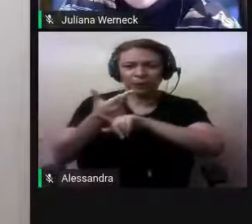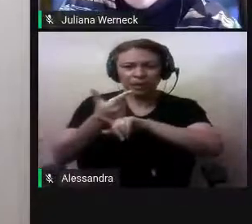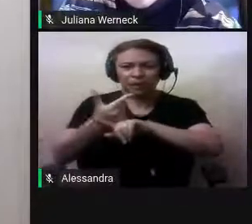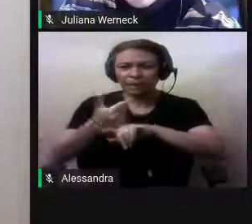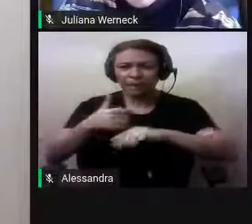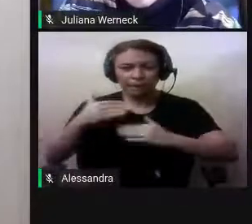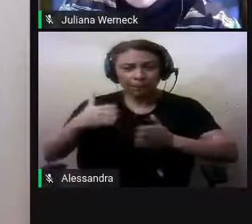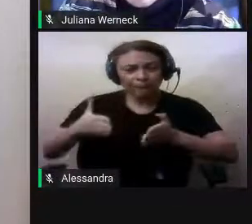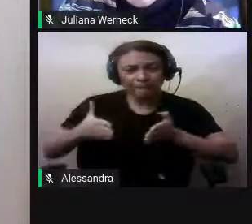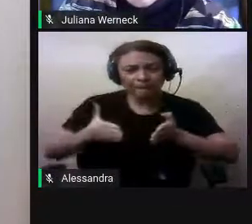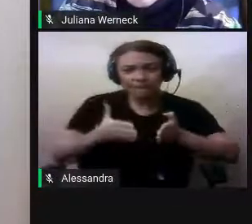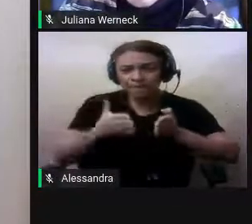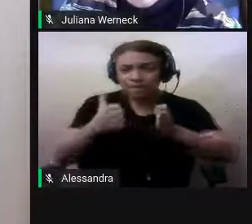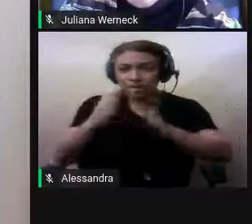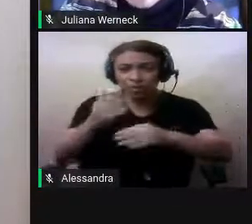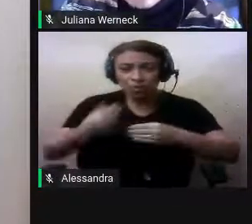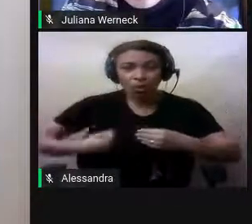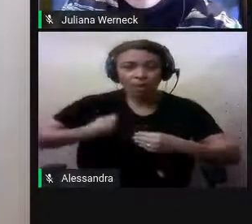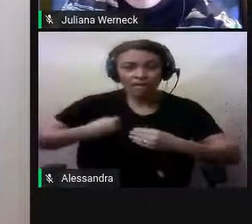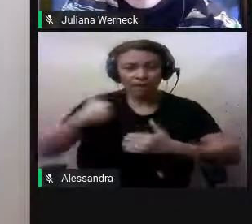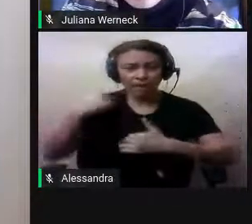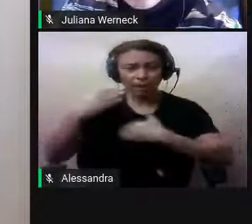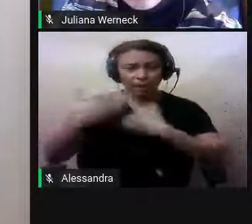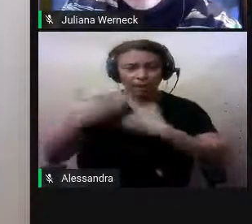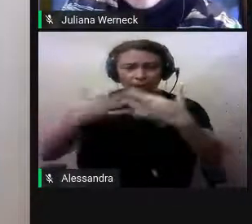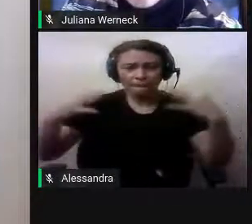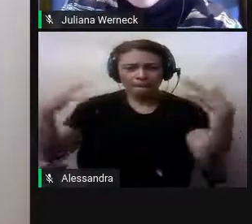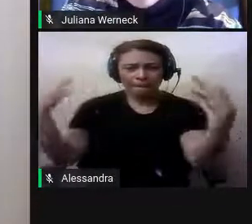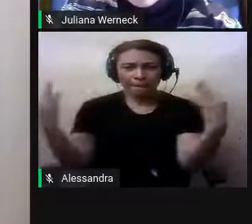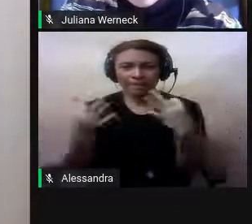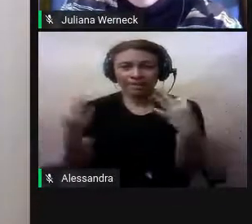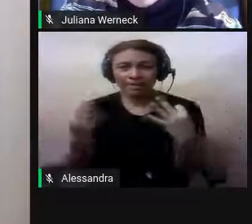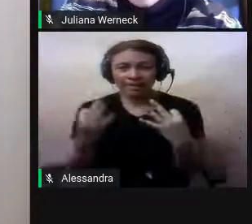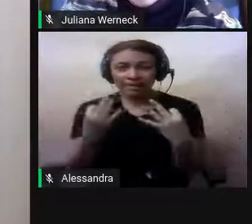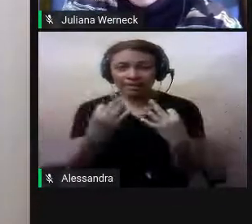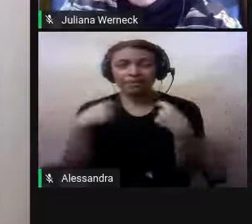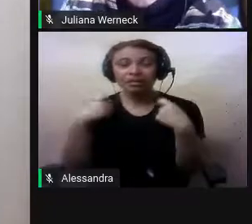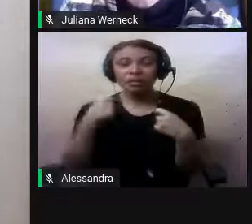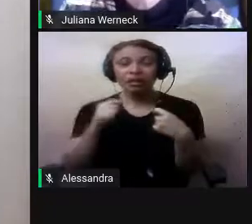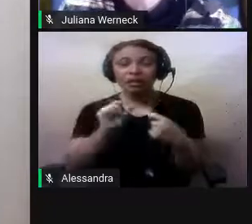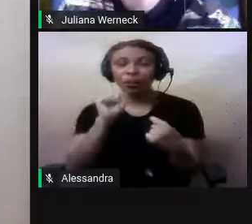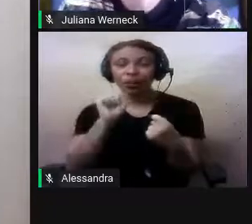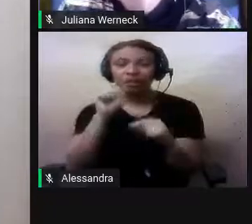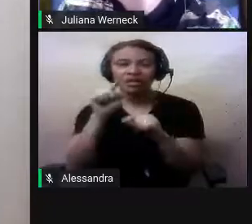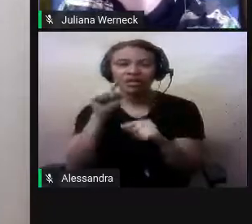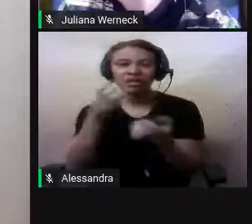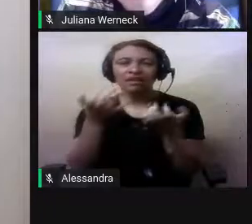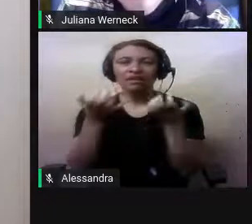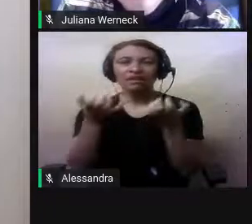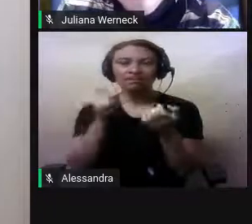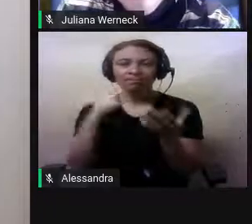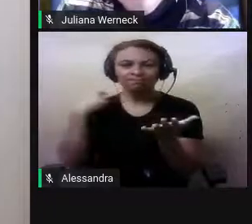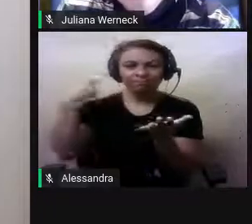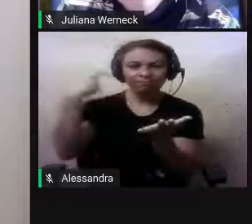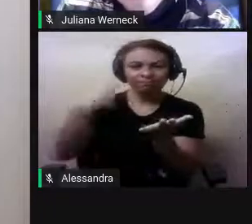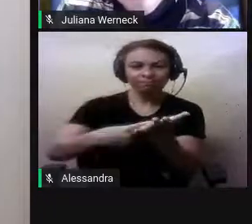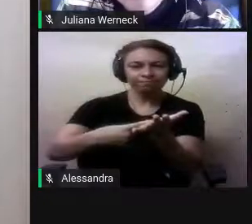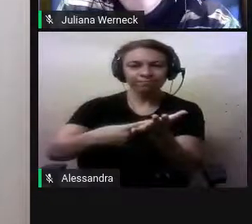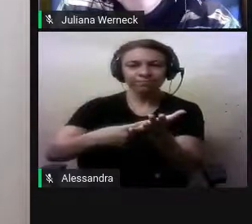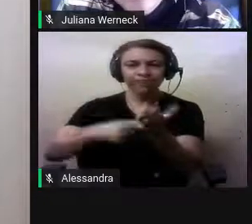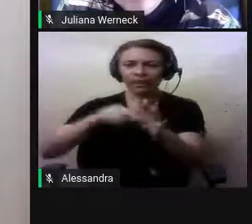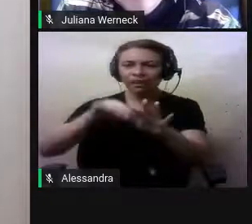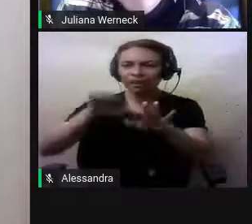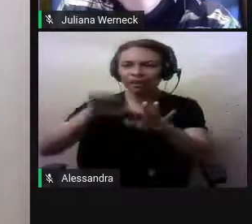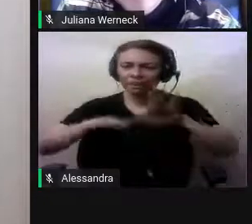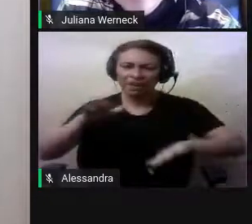caminho para uma vida extraordinária, ele começa definindo o que você quer, transformando isso numa meta. Independente se alguém diga